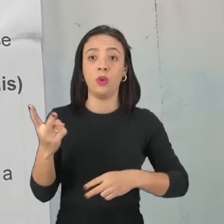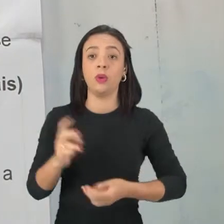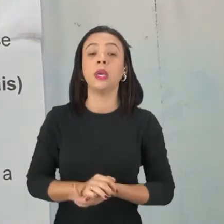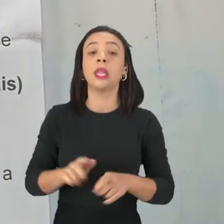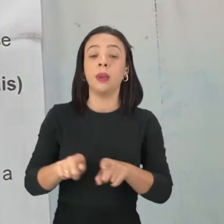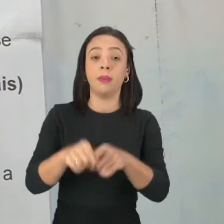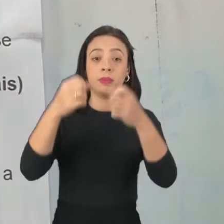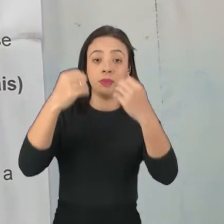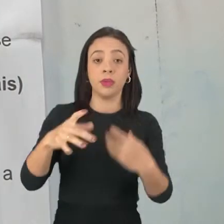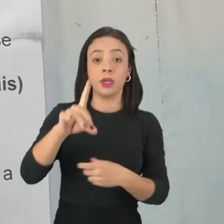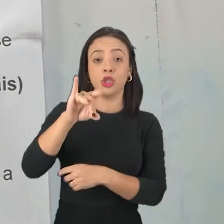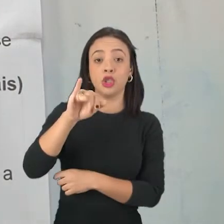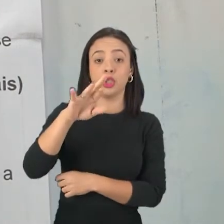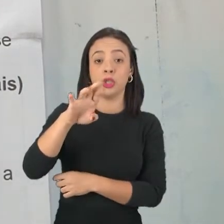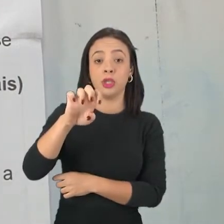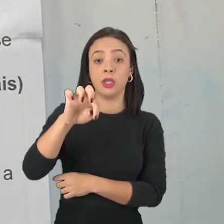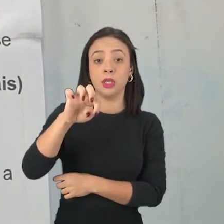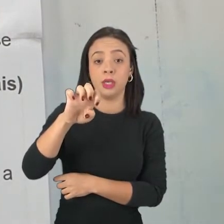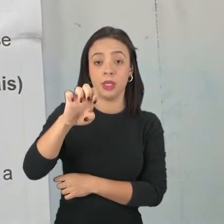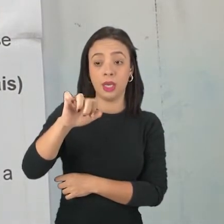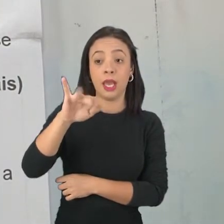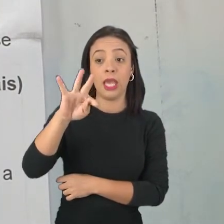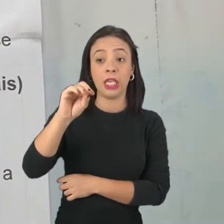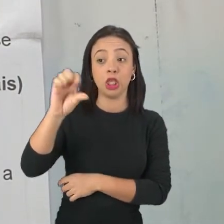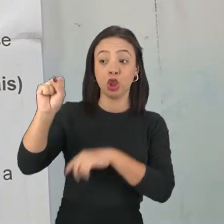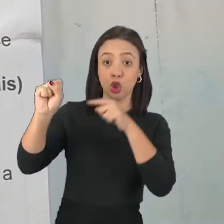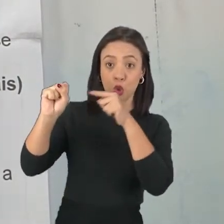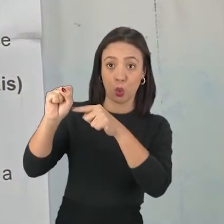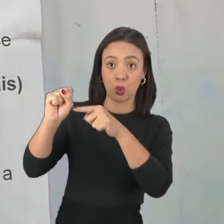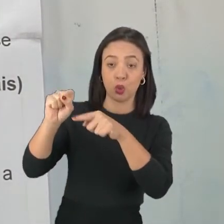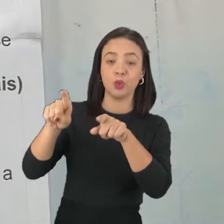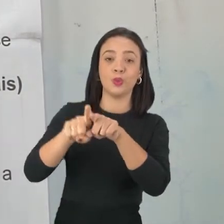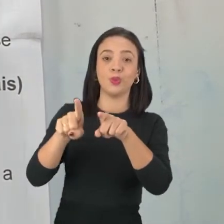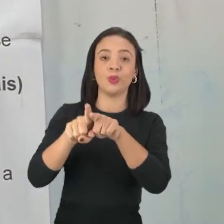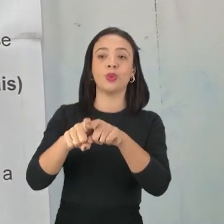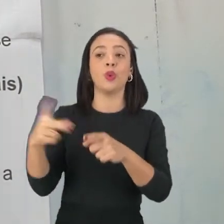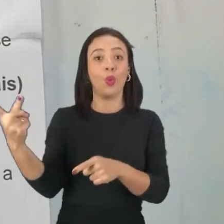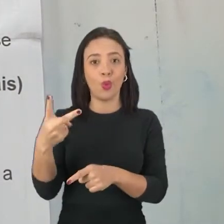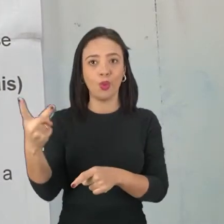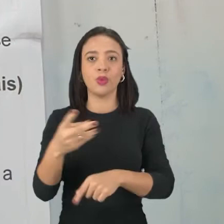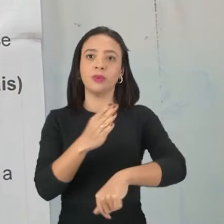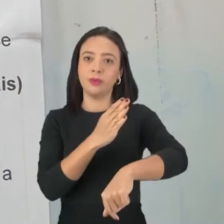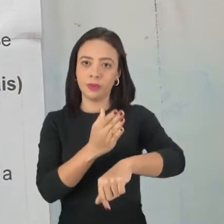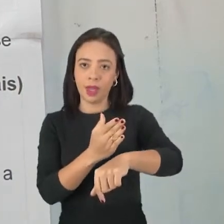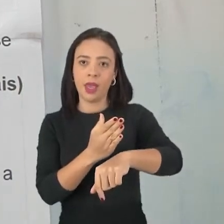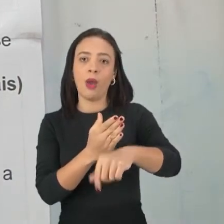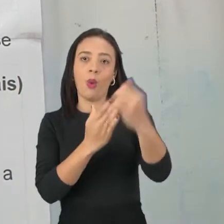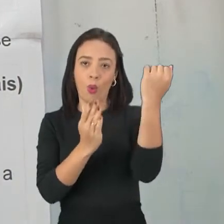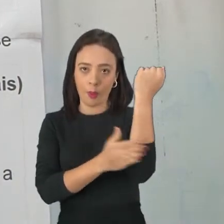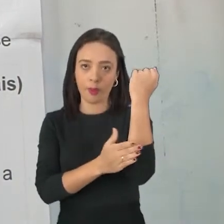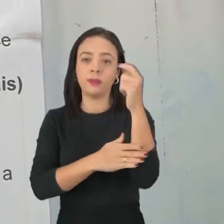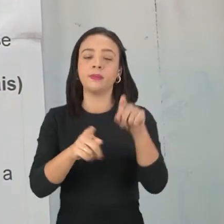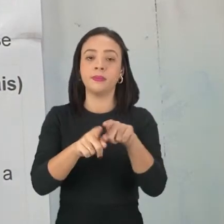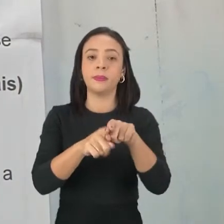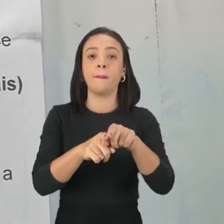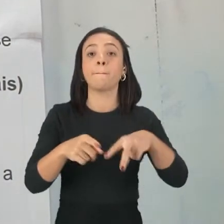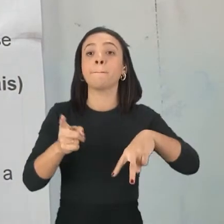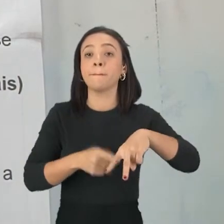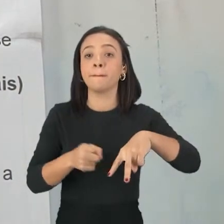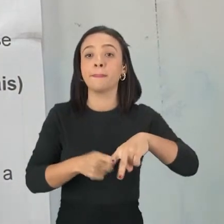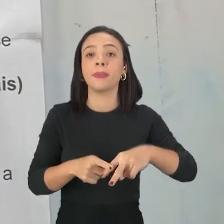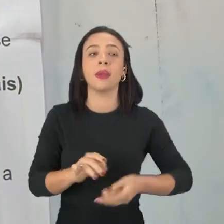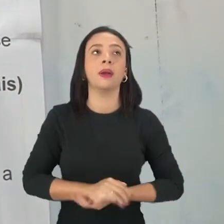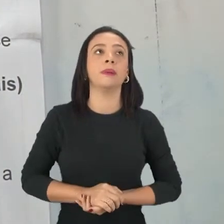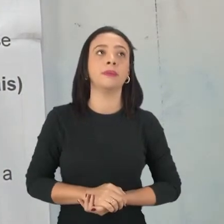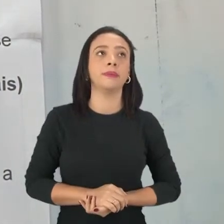ele fala direitos então é um lado direitos direitos né se referindo a perna eo braço os adjetivos aqui ó